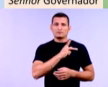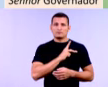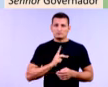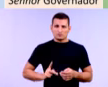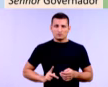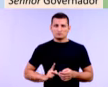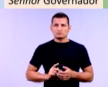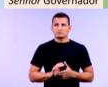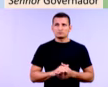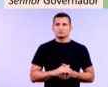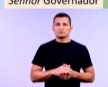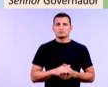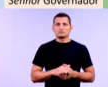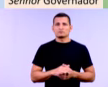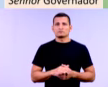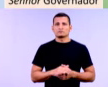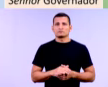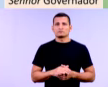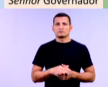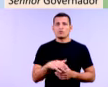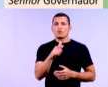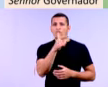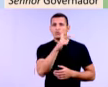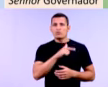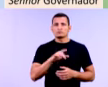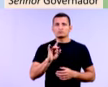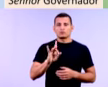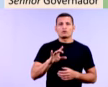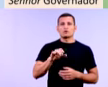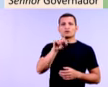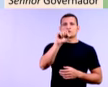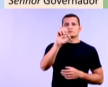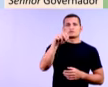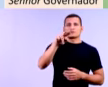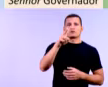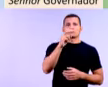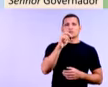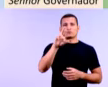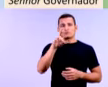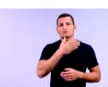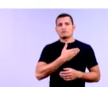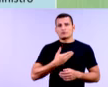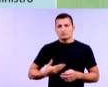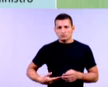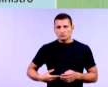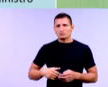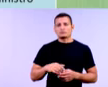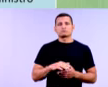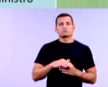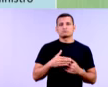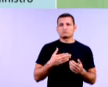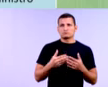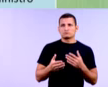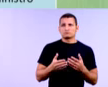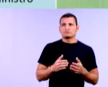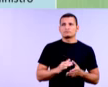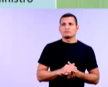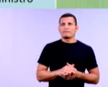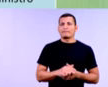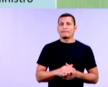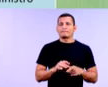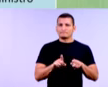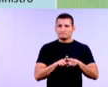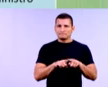demais autoridades, vocativo senhor, senhor governador, senhor etc. Ok? Isso também tem